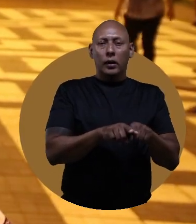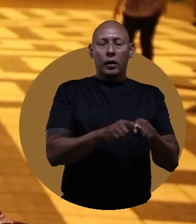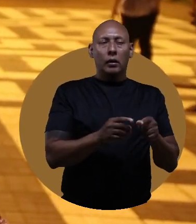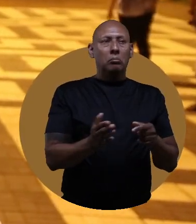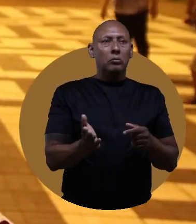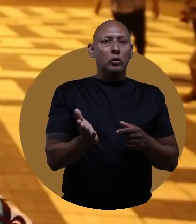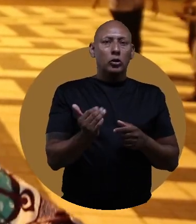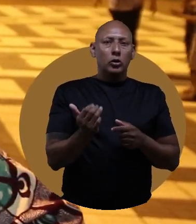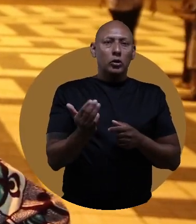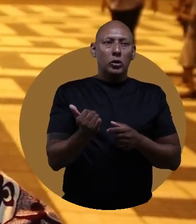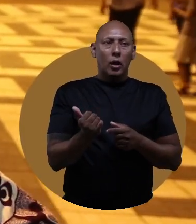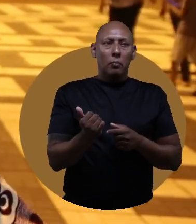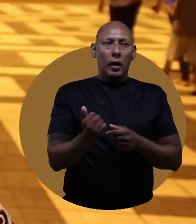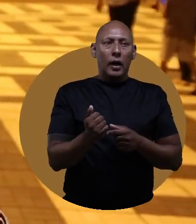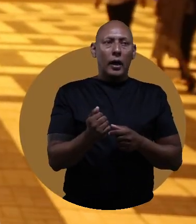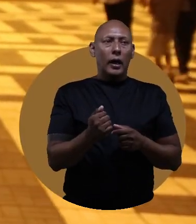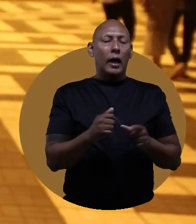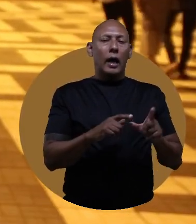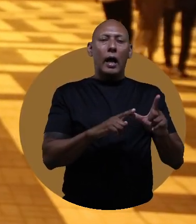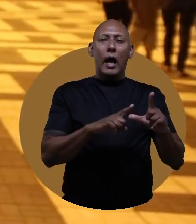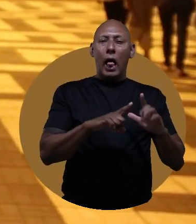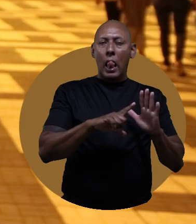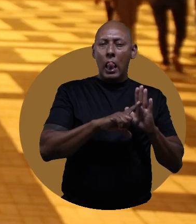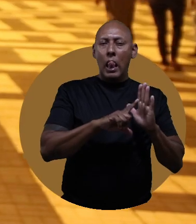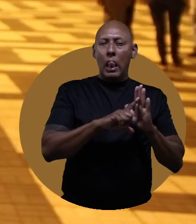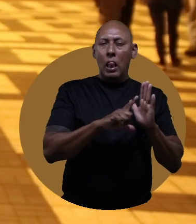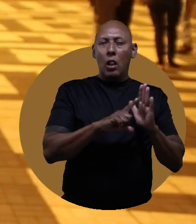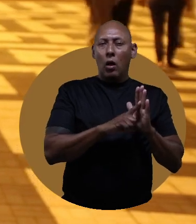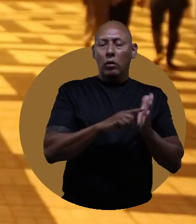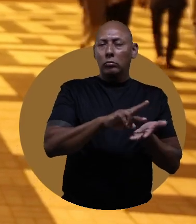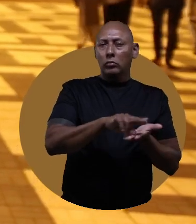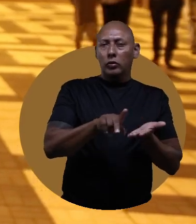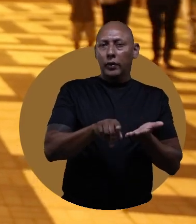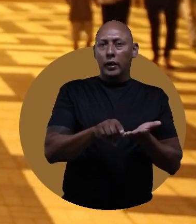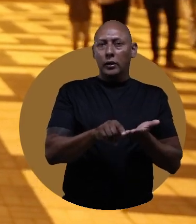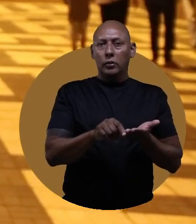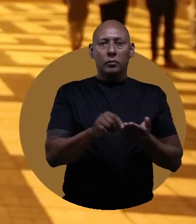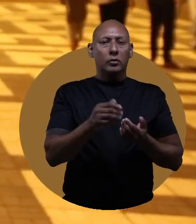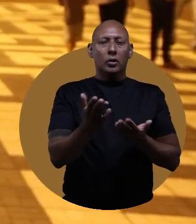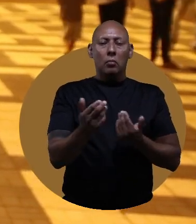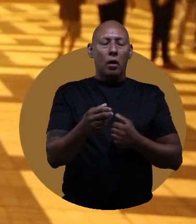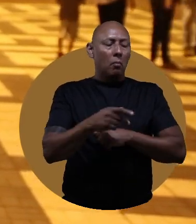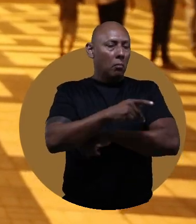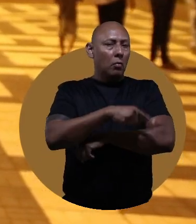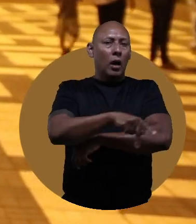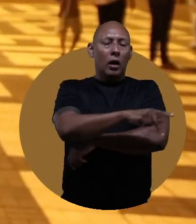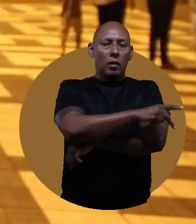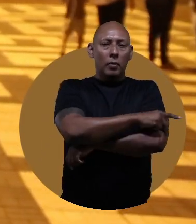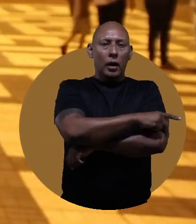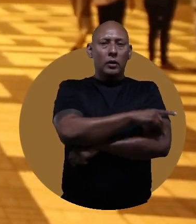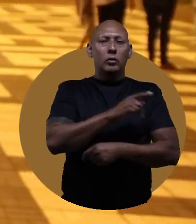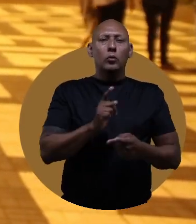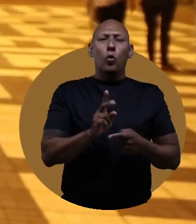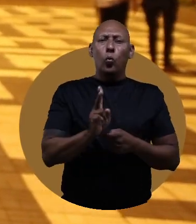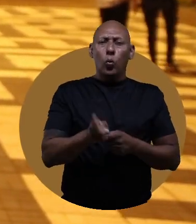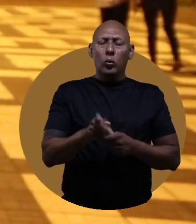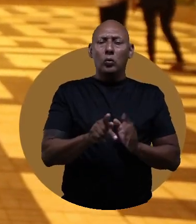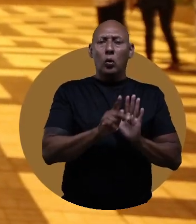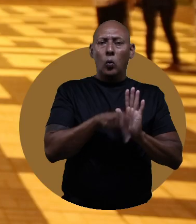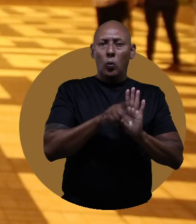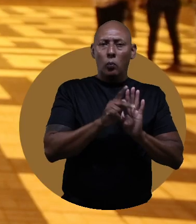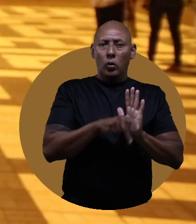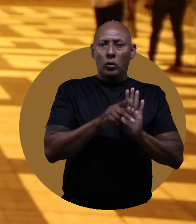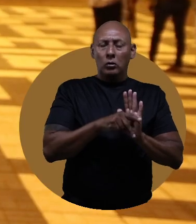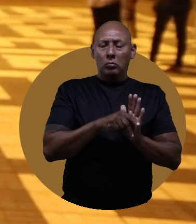Trazer o mercado, né? As pessoas que mercam na cidade também para a praça. Então, que continue esse projeto,